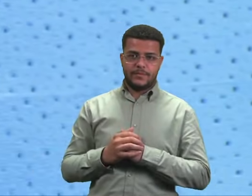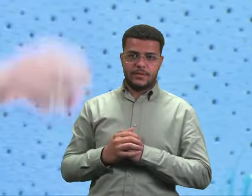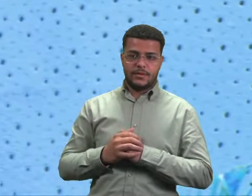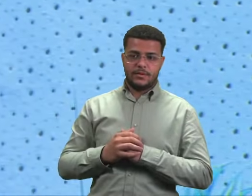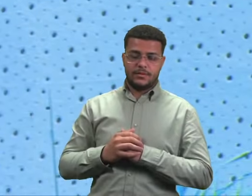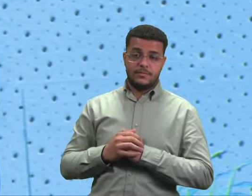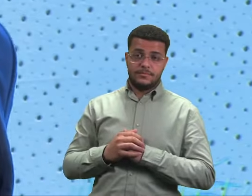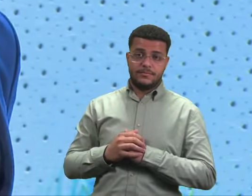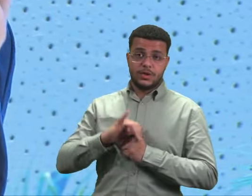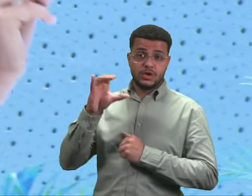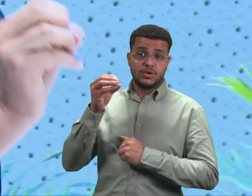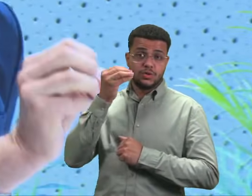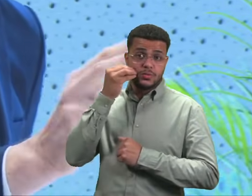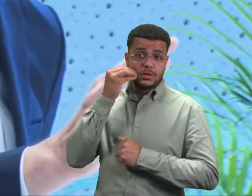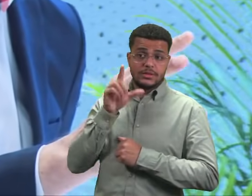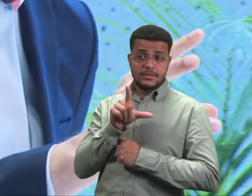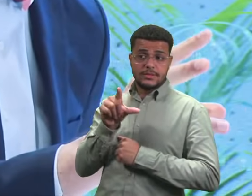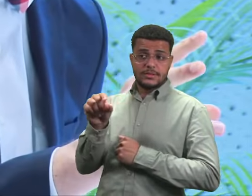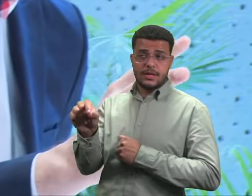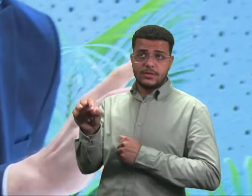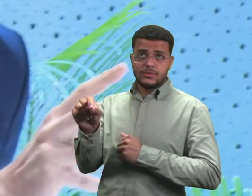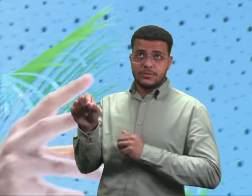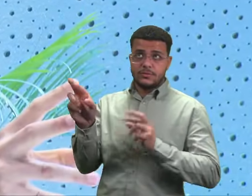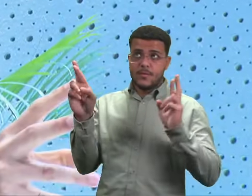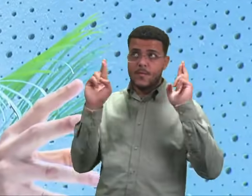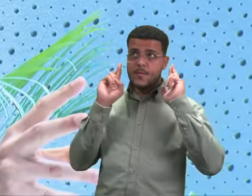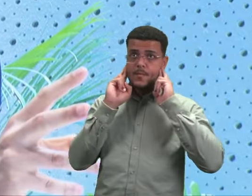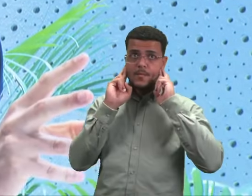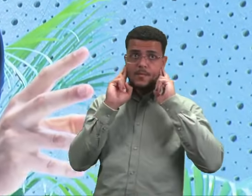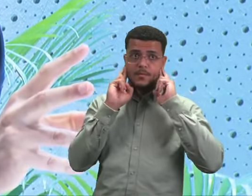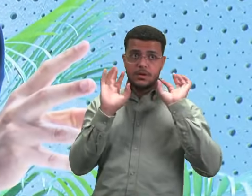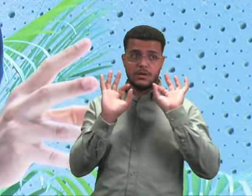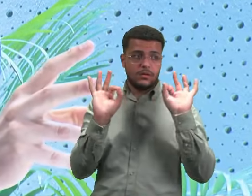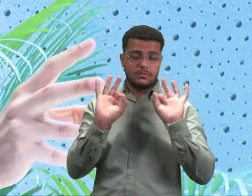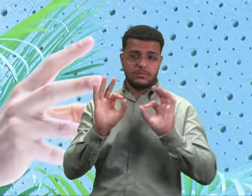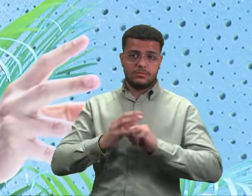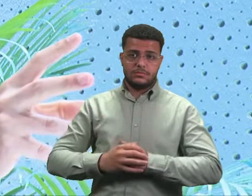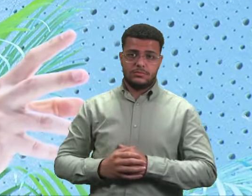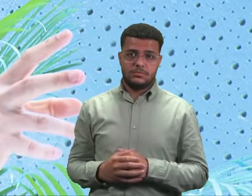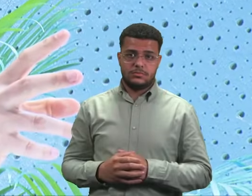agora, Judas saiu da presença, ele não ouviu o sermão.